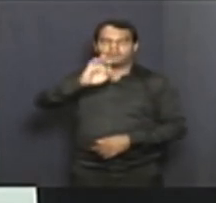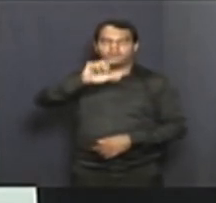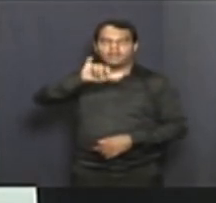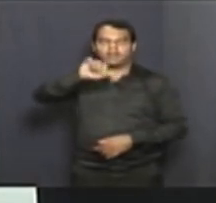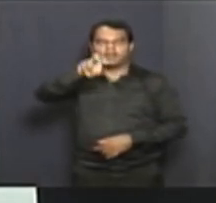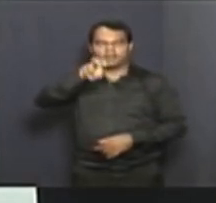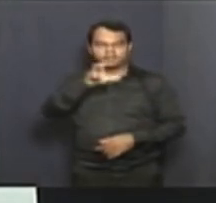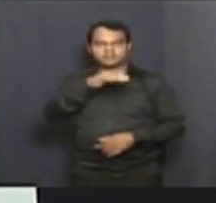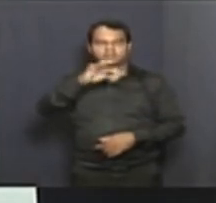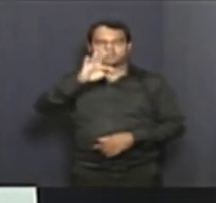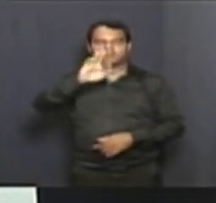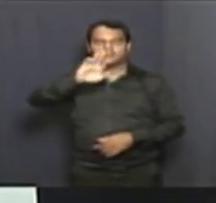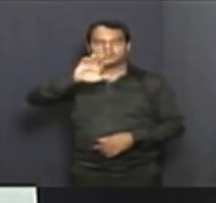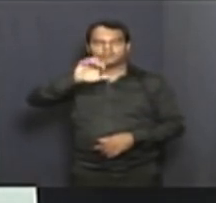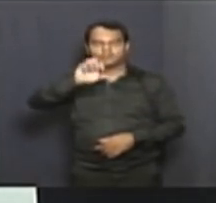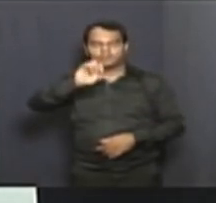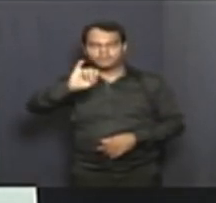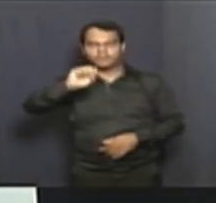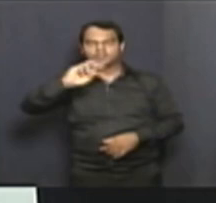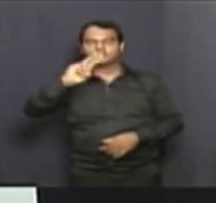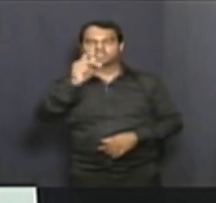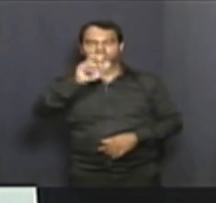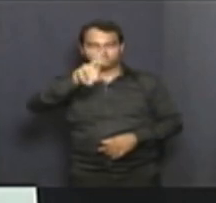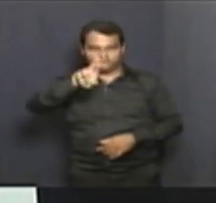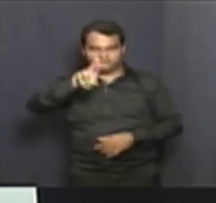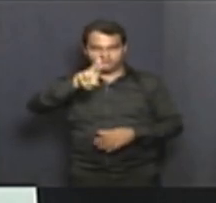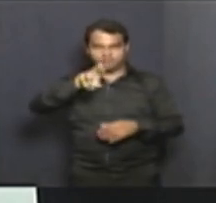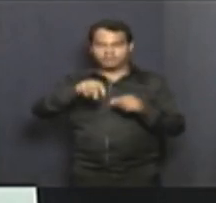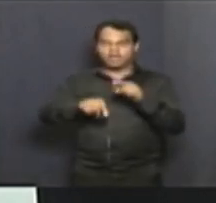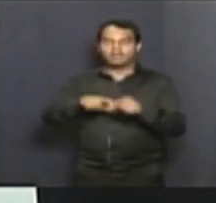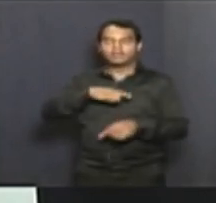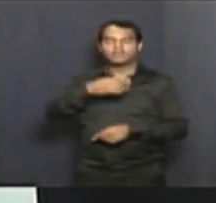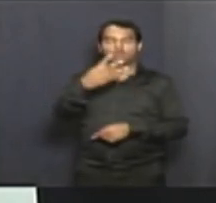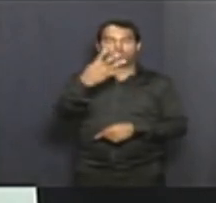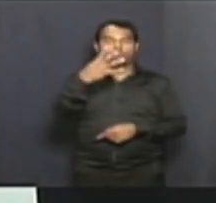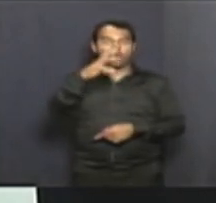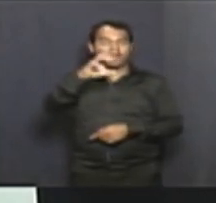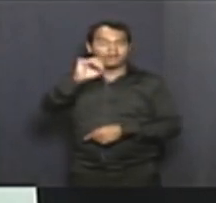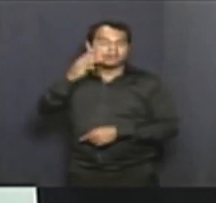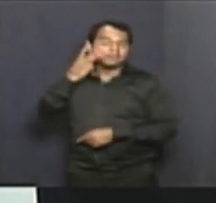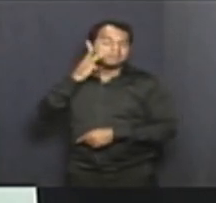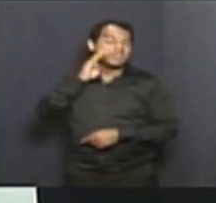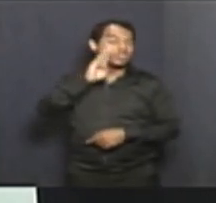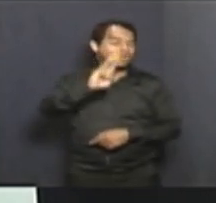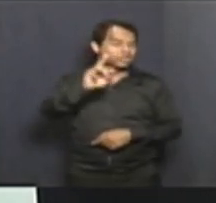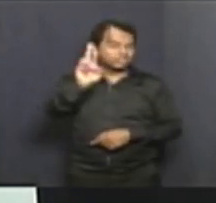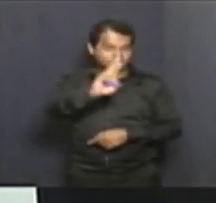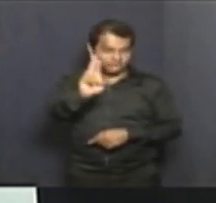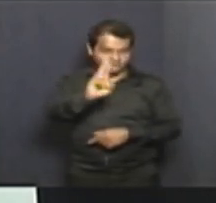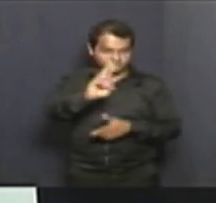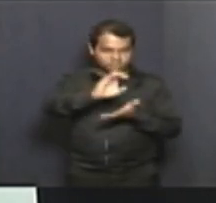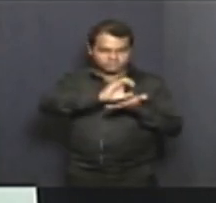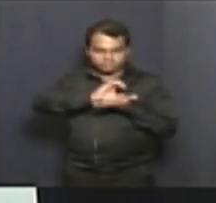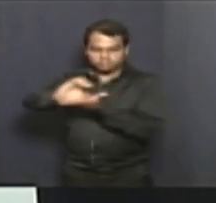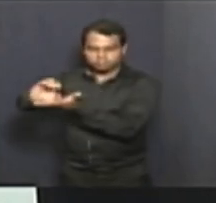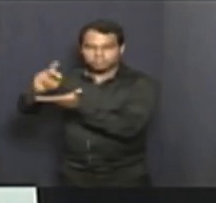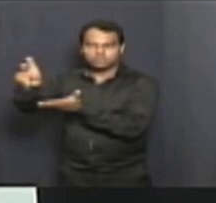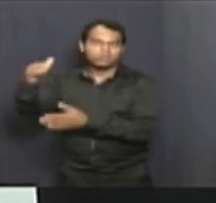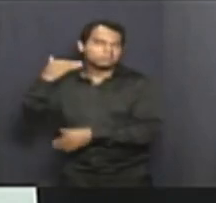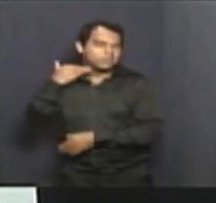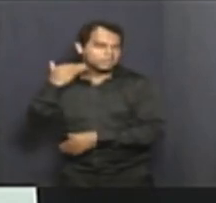40 milhões de reais passaram pela sua conta de forma atípica e 12 milhões de reais